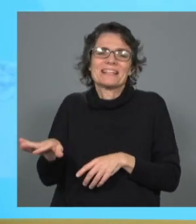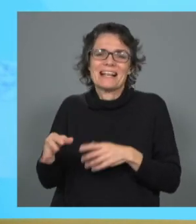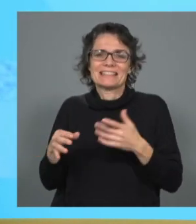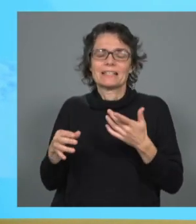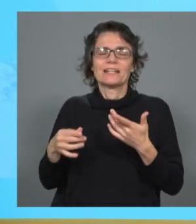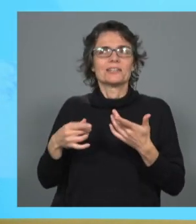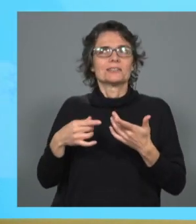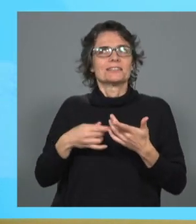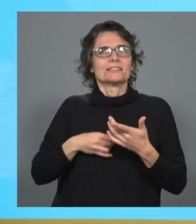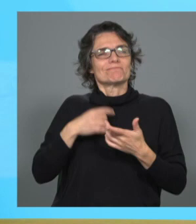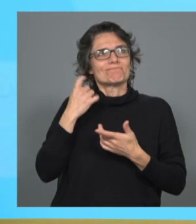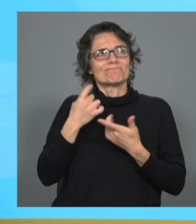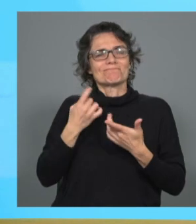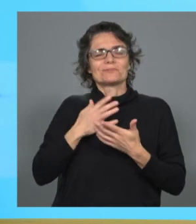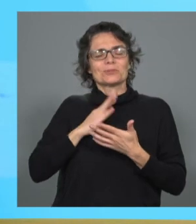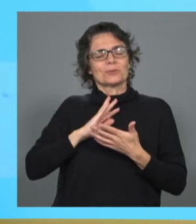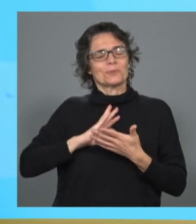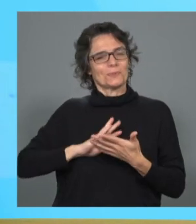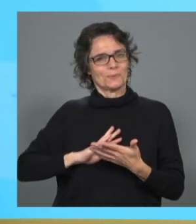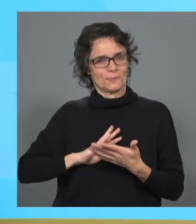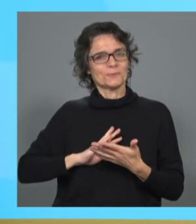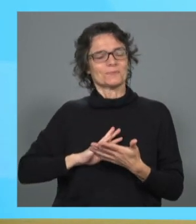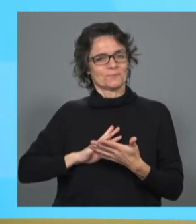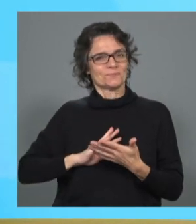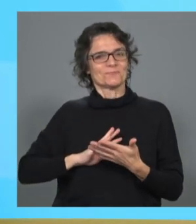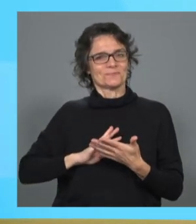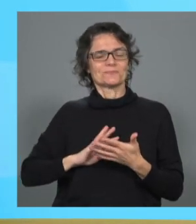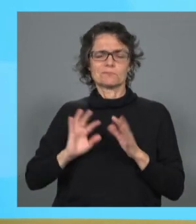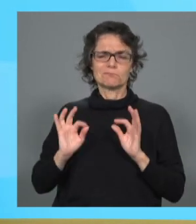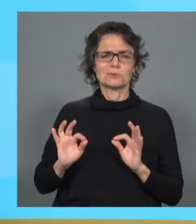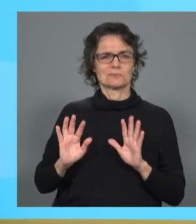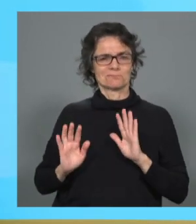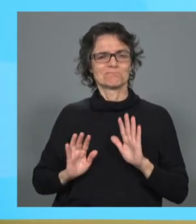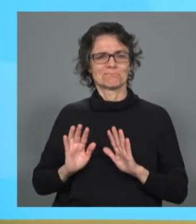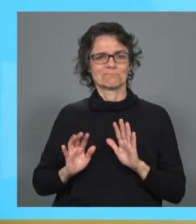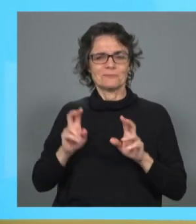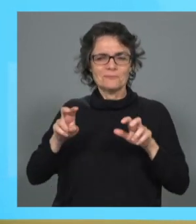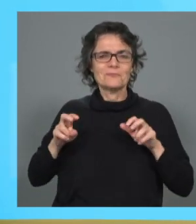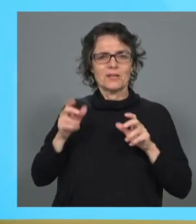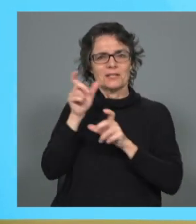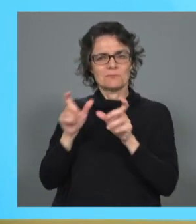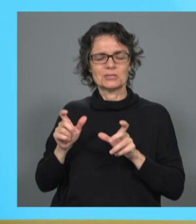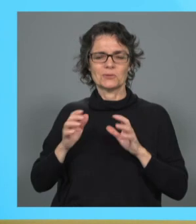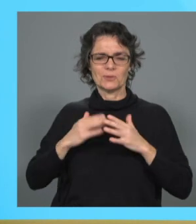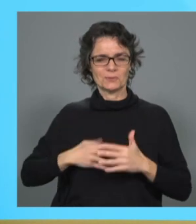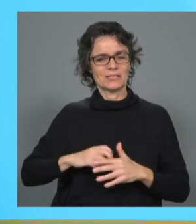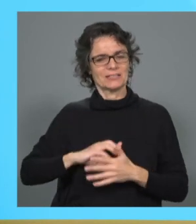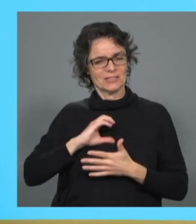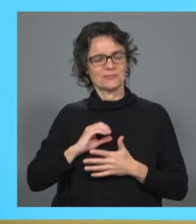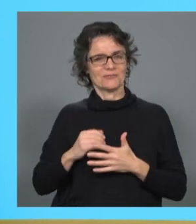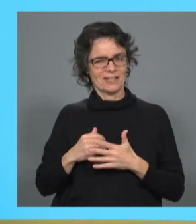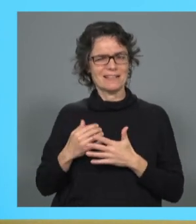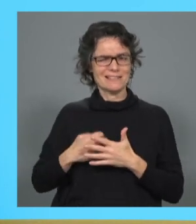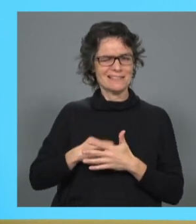eu comecei também, o meu nível de ansiedade também começou a baixar, a pensar, pronto, as pessoas estão a sentir-se já